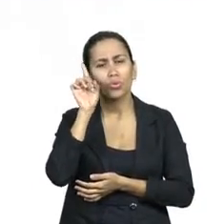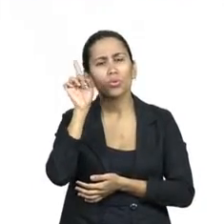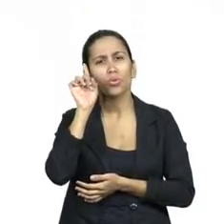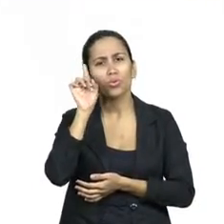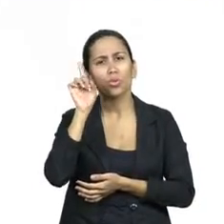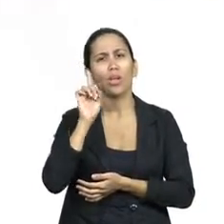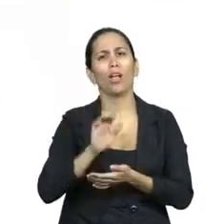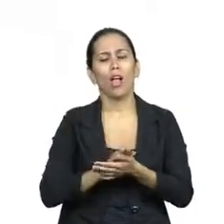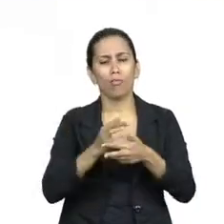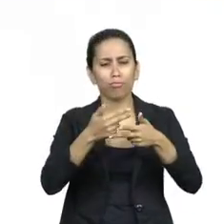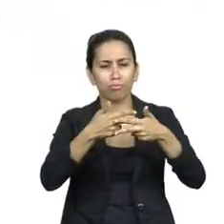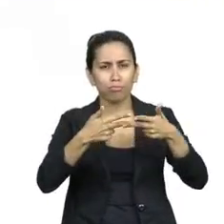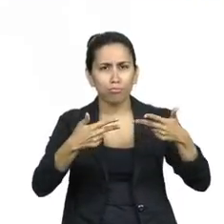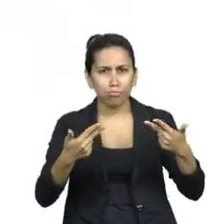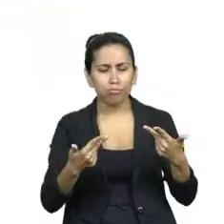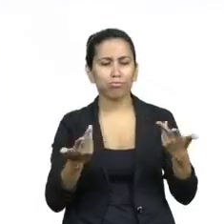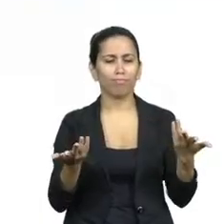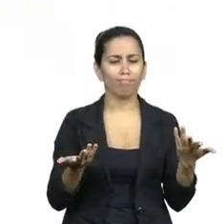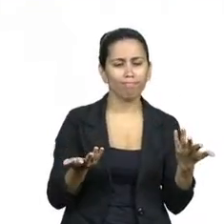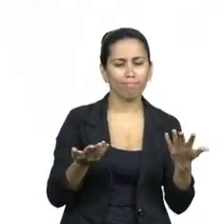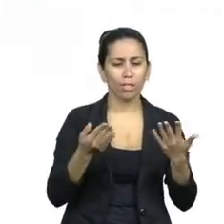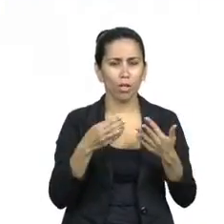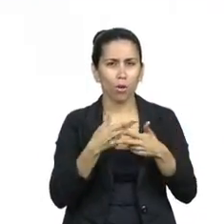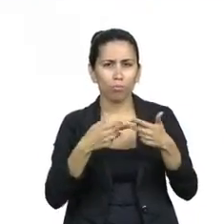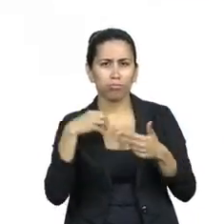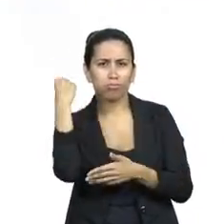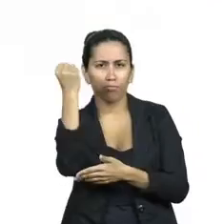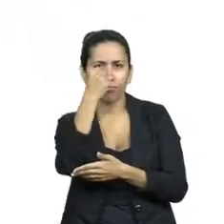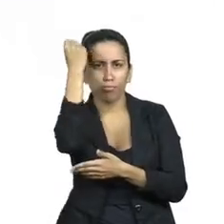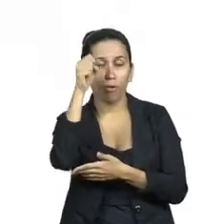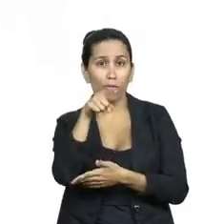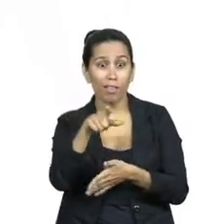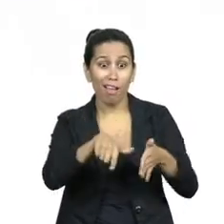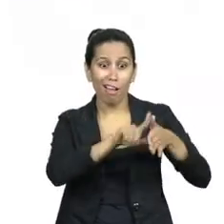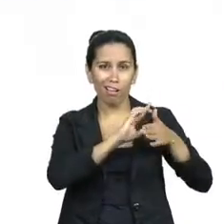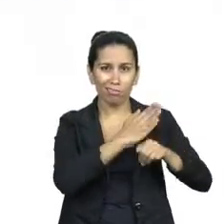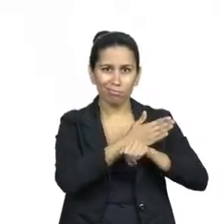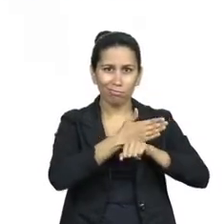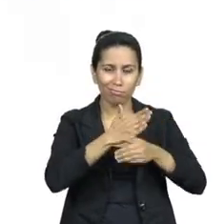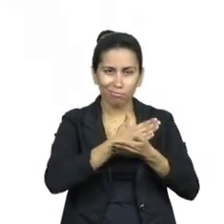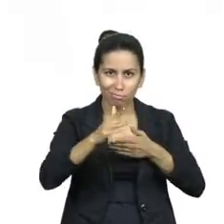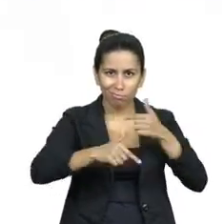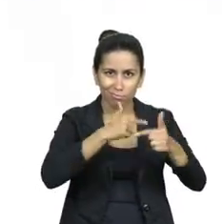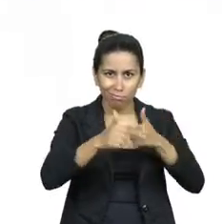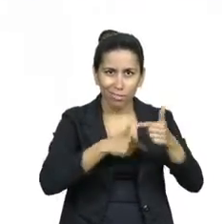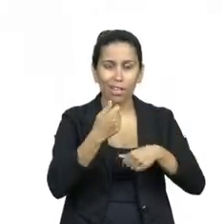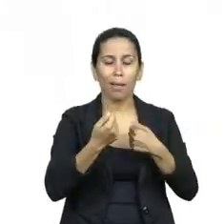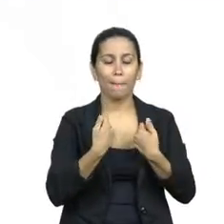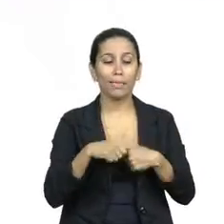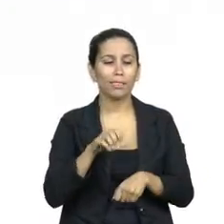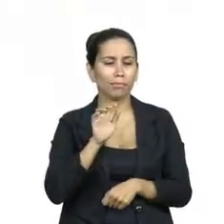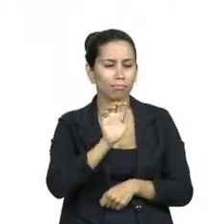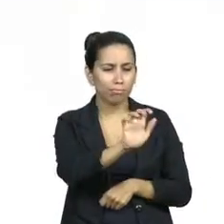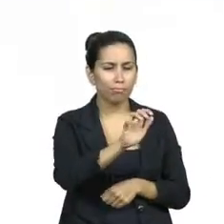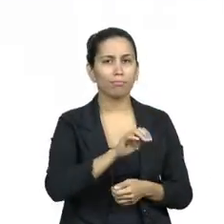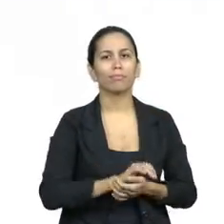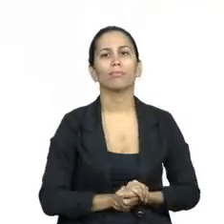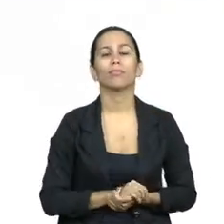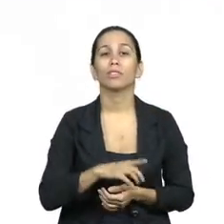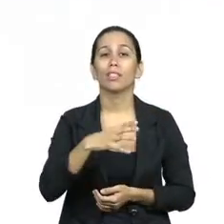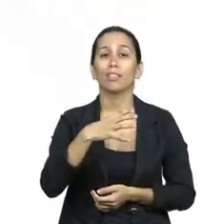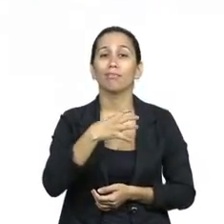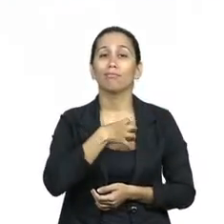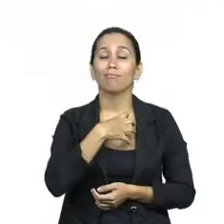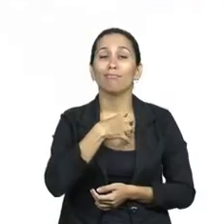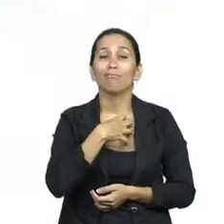emergência da máquina devem ser testados. Na hora de manipular as formas com presunto, observe a postura correta para carregá-las.